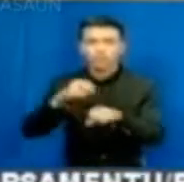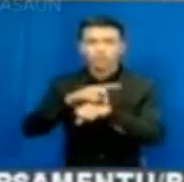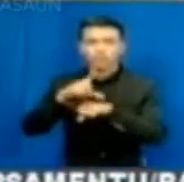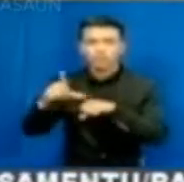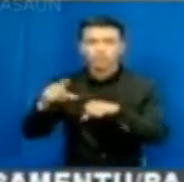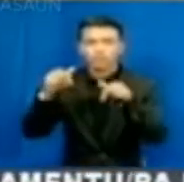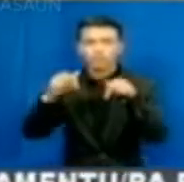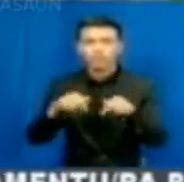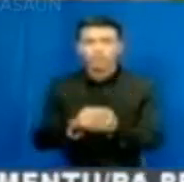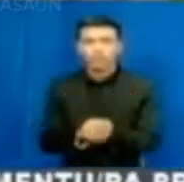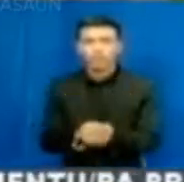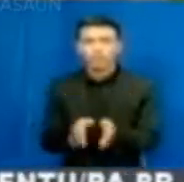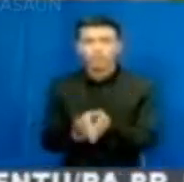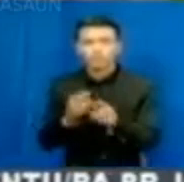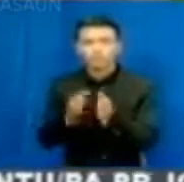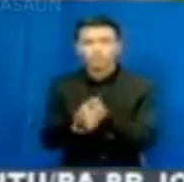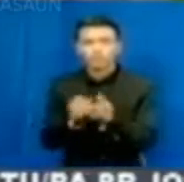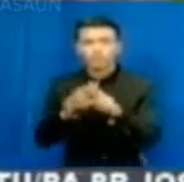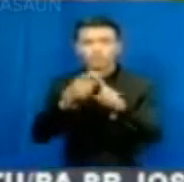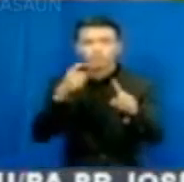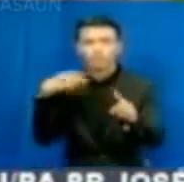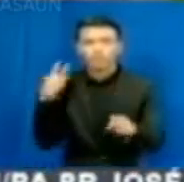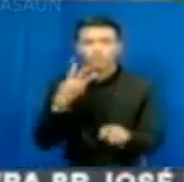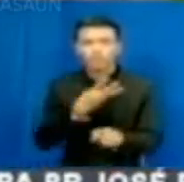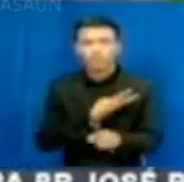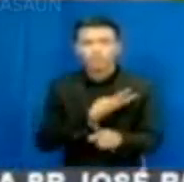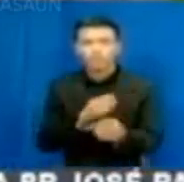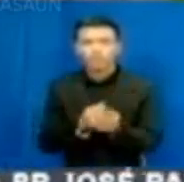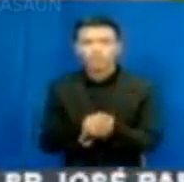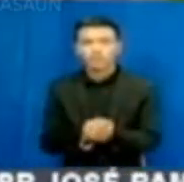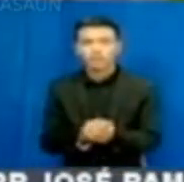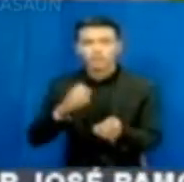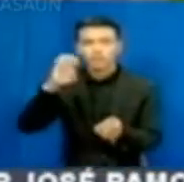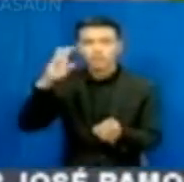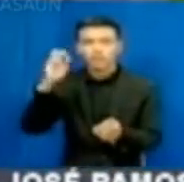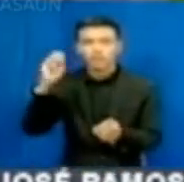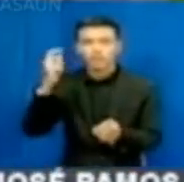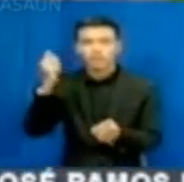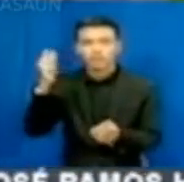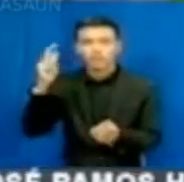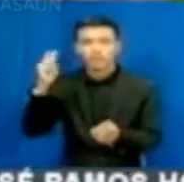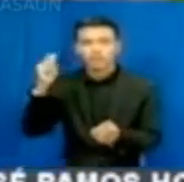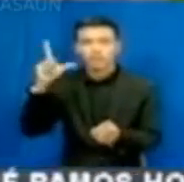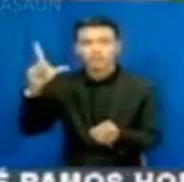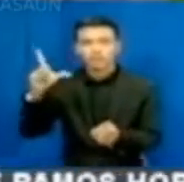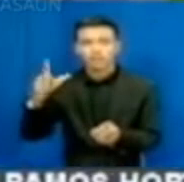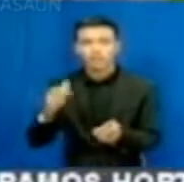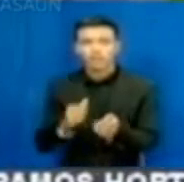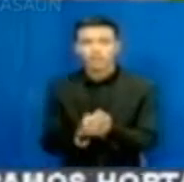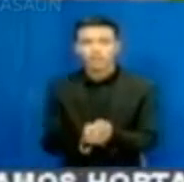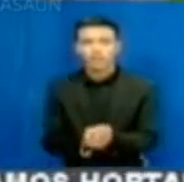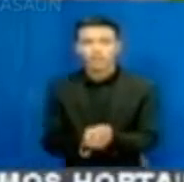nacional refere. No simpato da minha, a minha média outro, média estatal, média privada Cira, a mãe, a